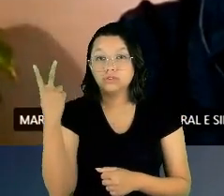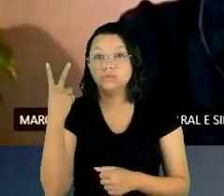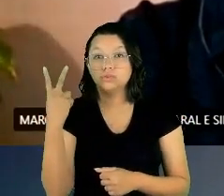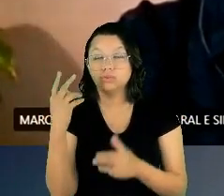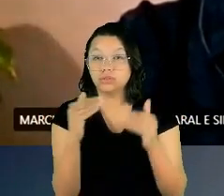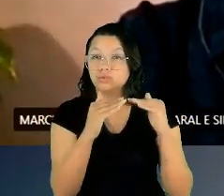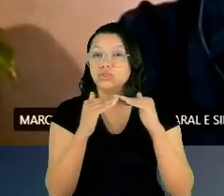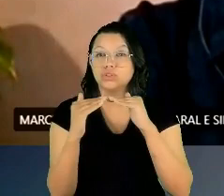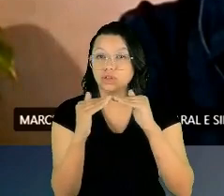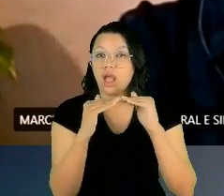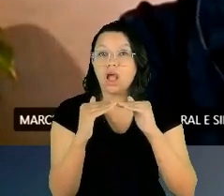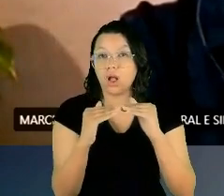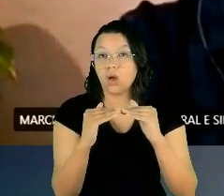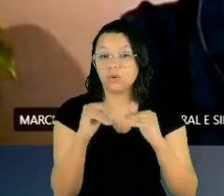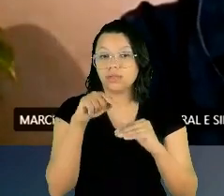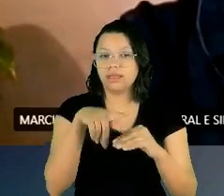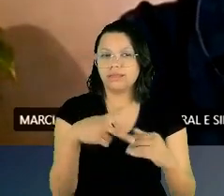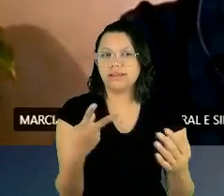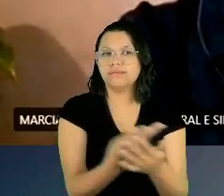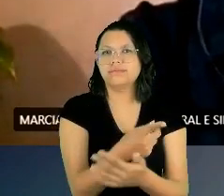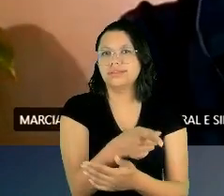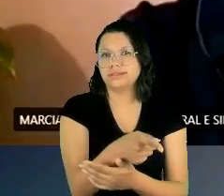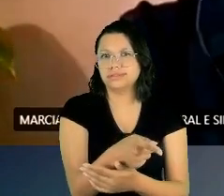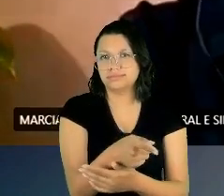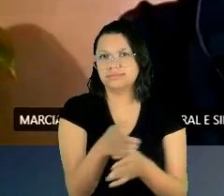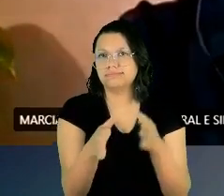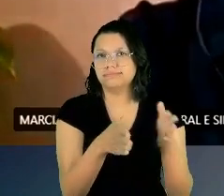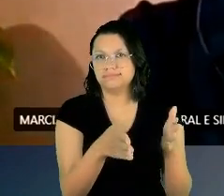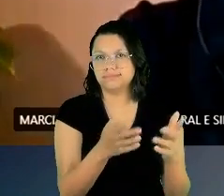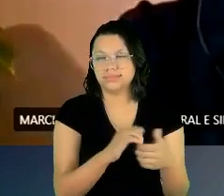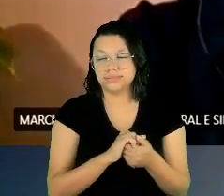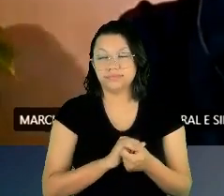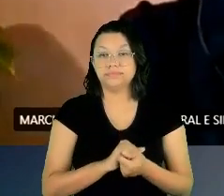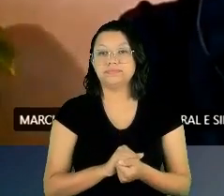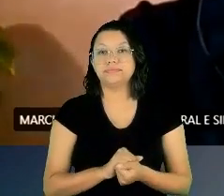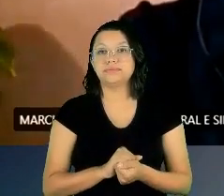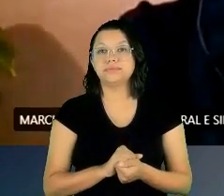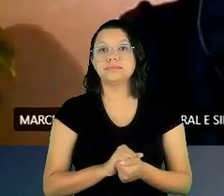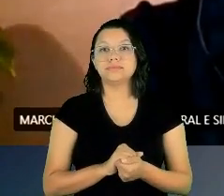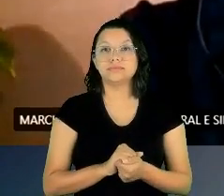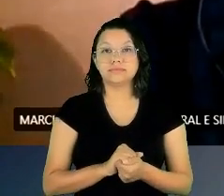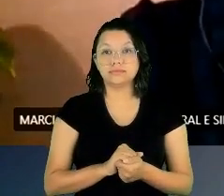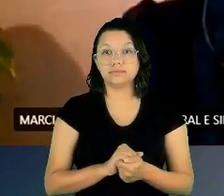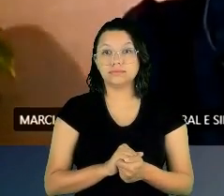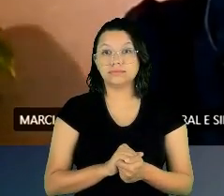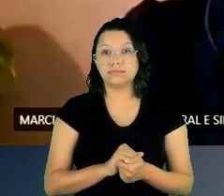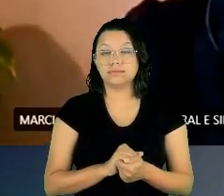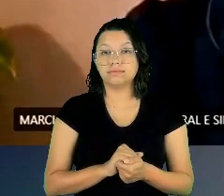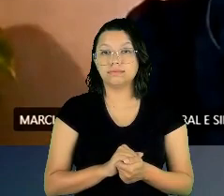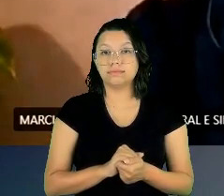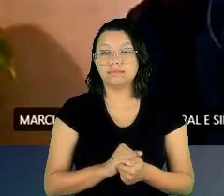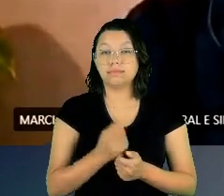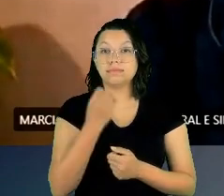seus valores, de fato, correspondem àquele evento ou àquela situação.